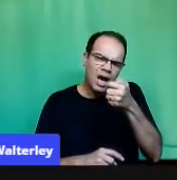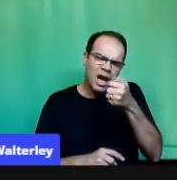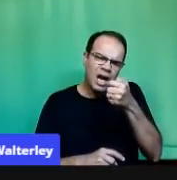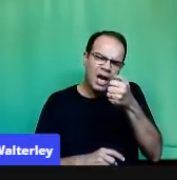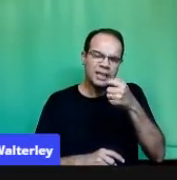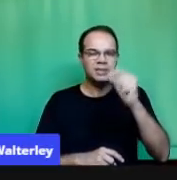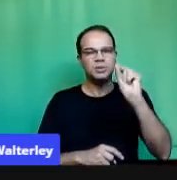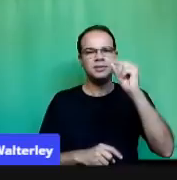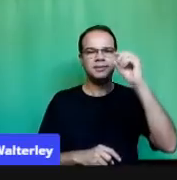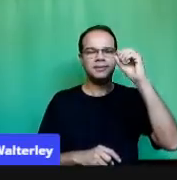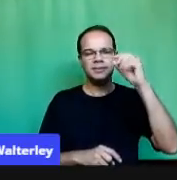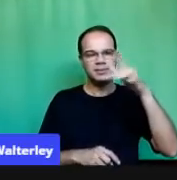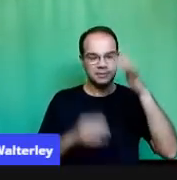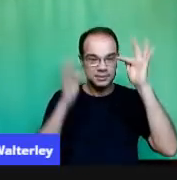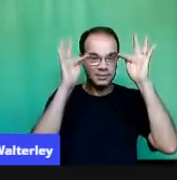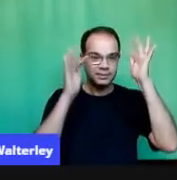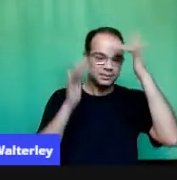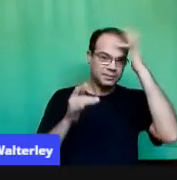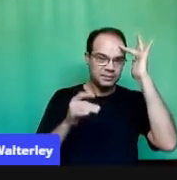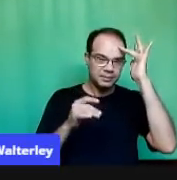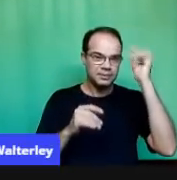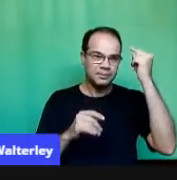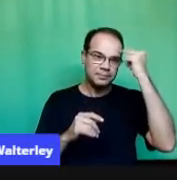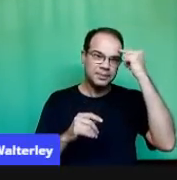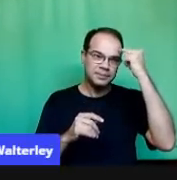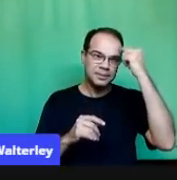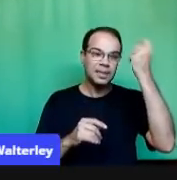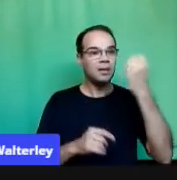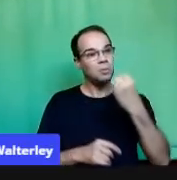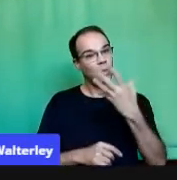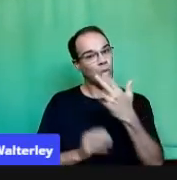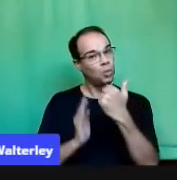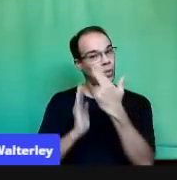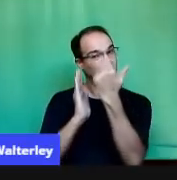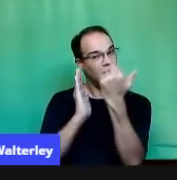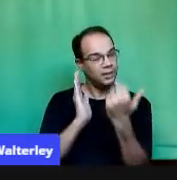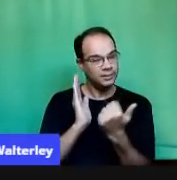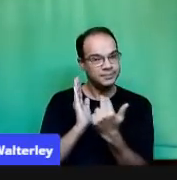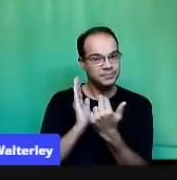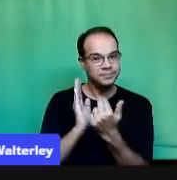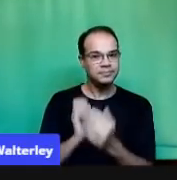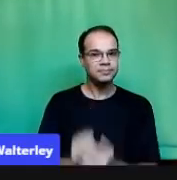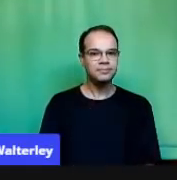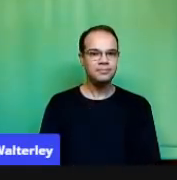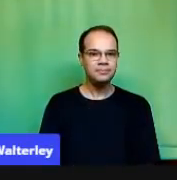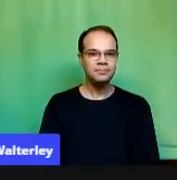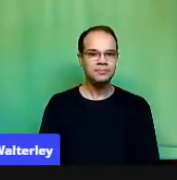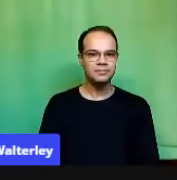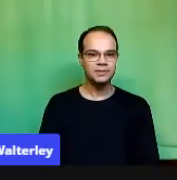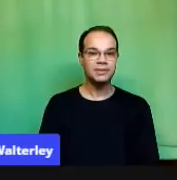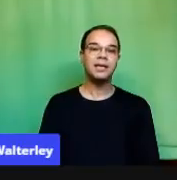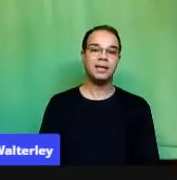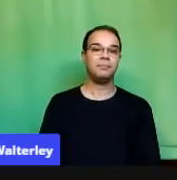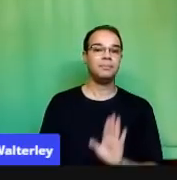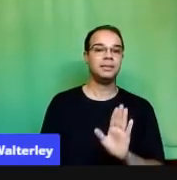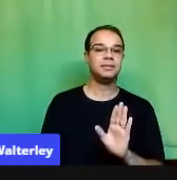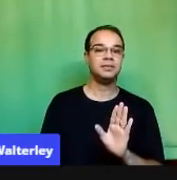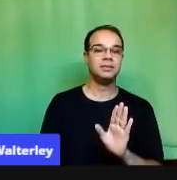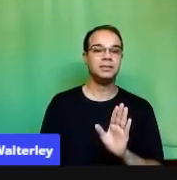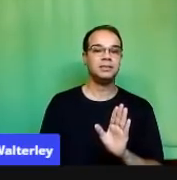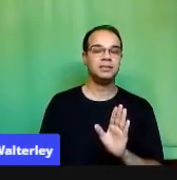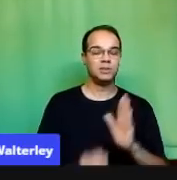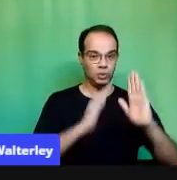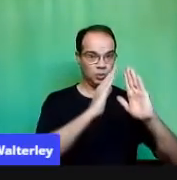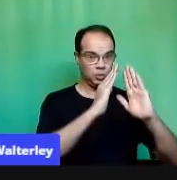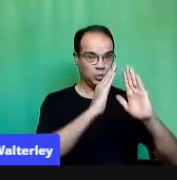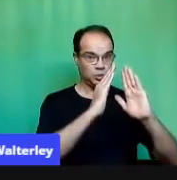educação. Essa segunda metade do século XX, ela é colocada nas escolas para moças, onde